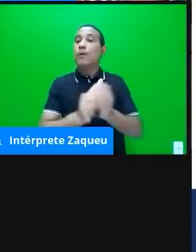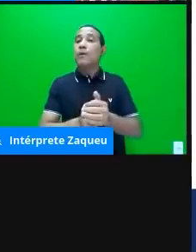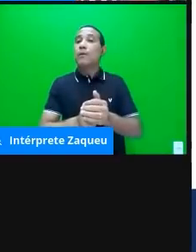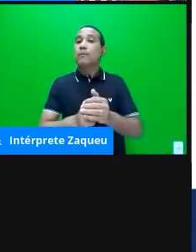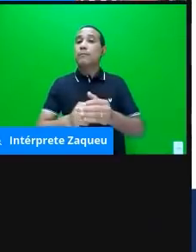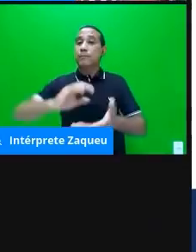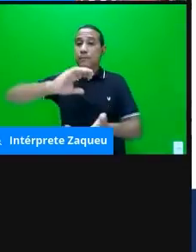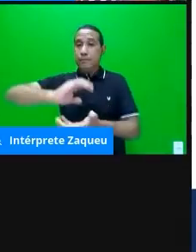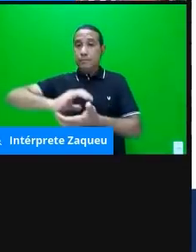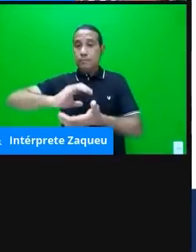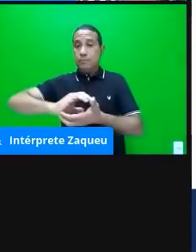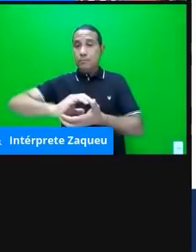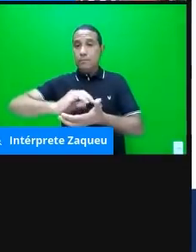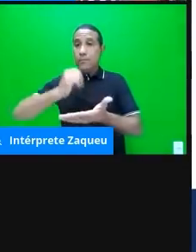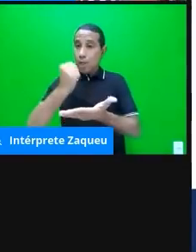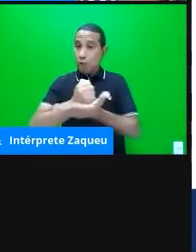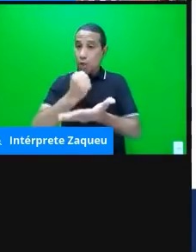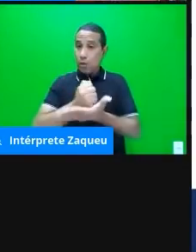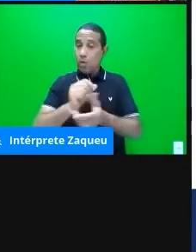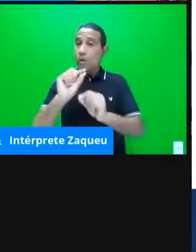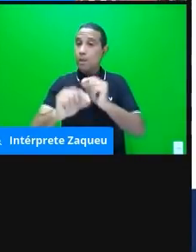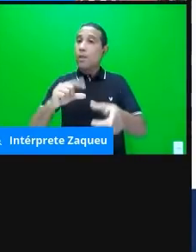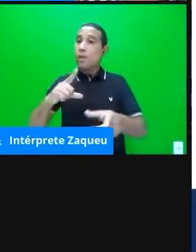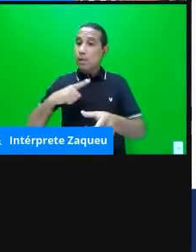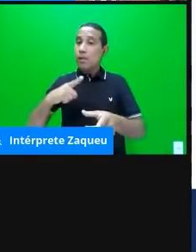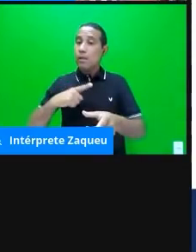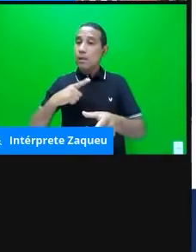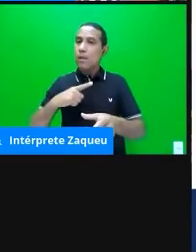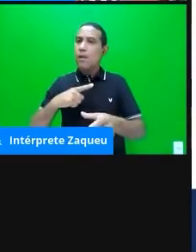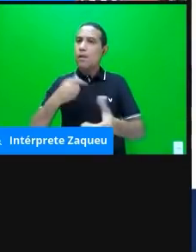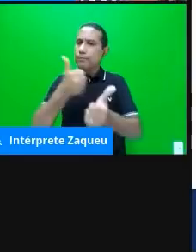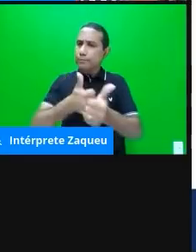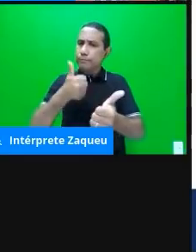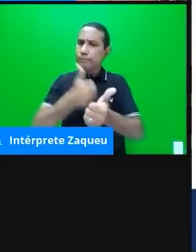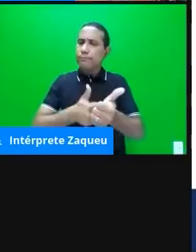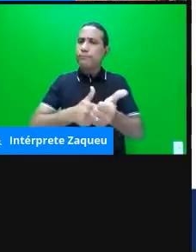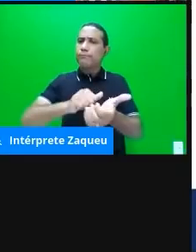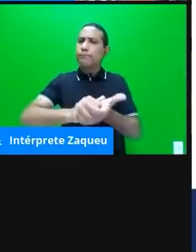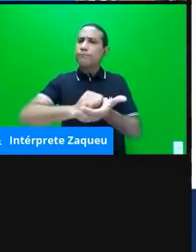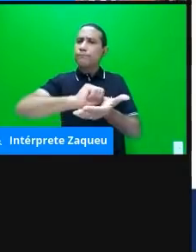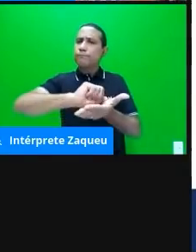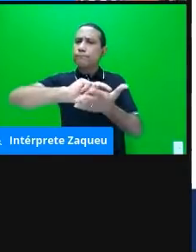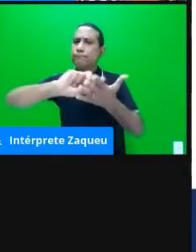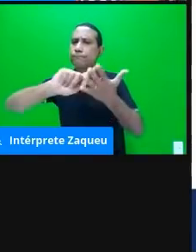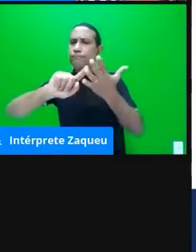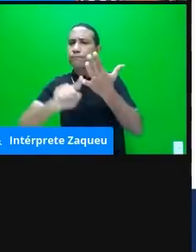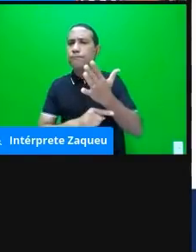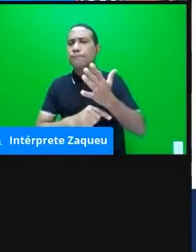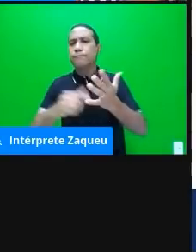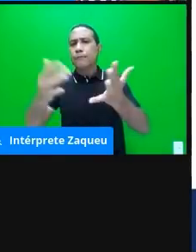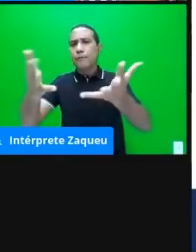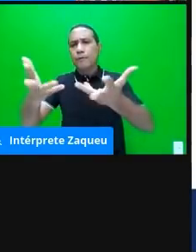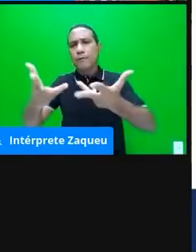tem, sim, algumas exigências, uma quantidade de habilidades prevista para a